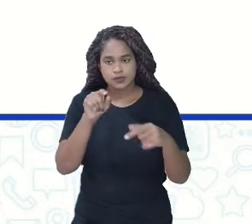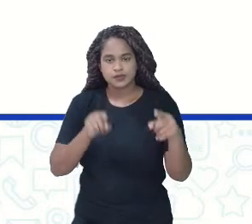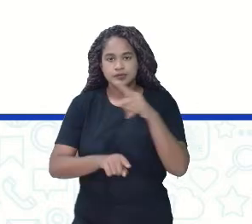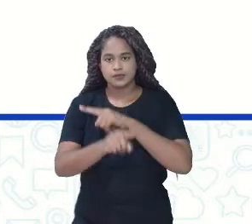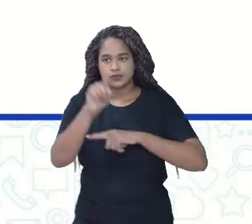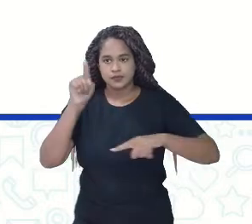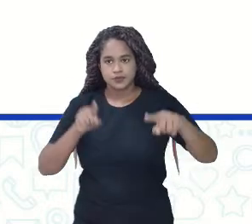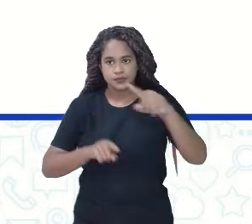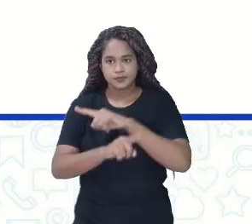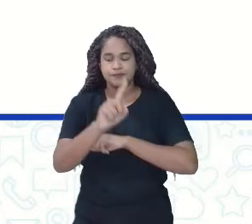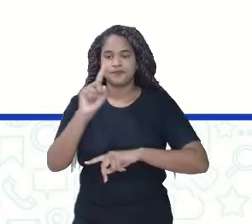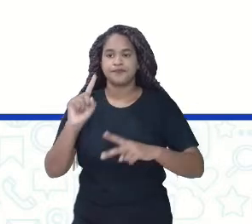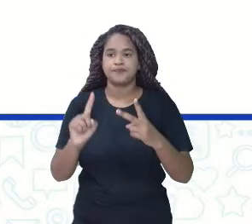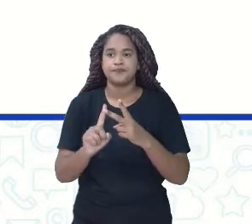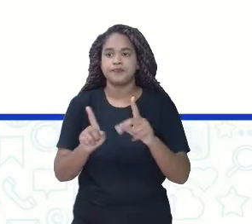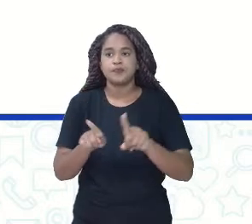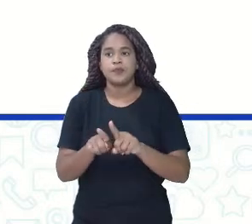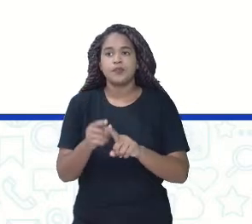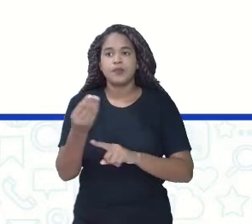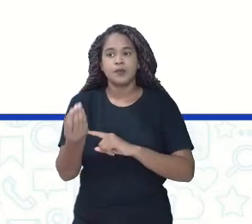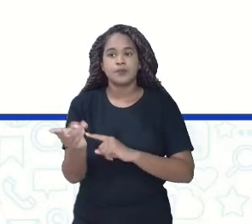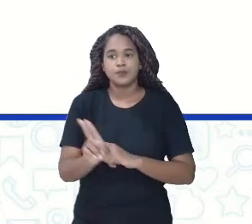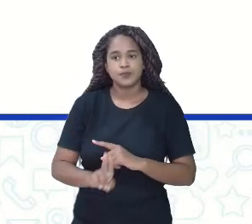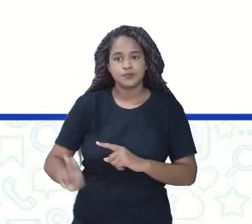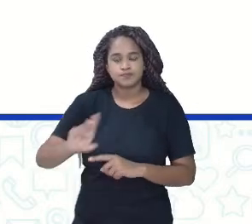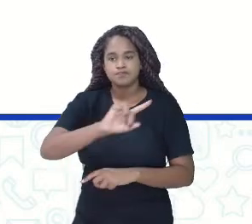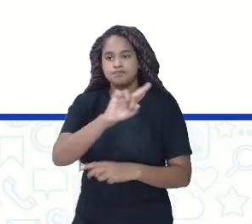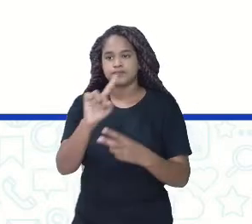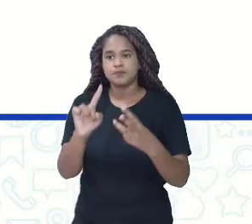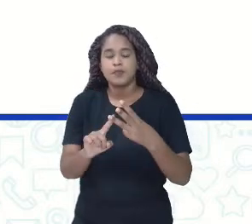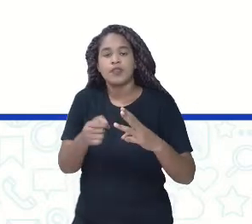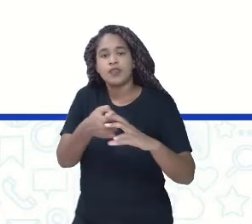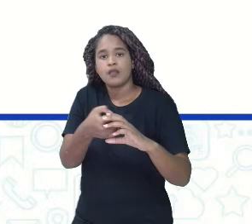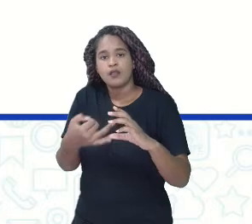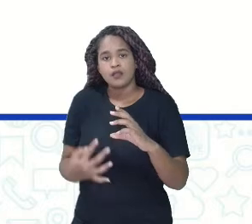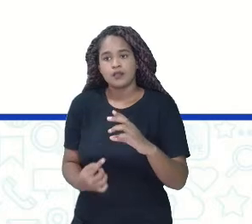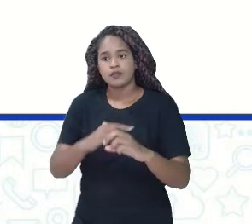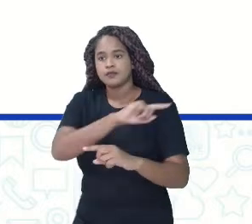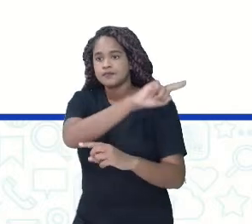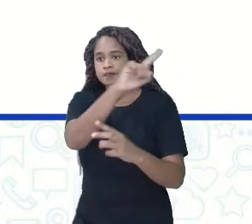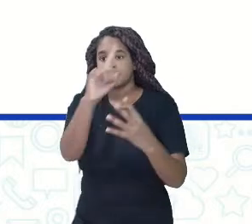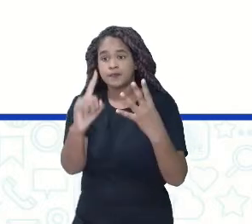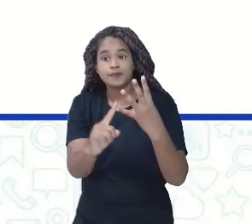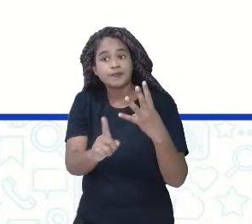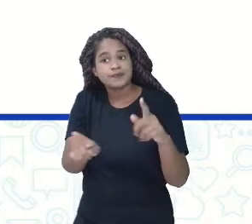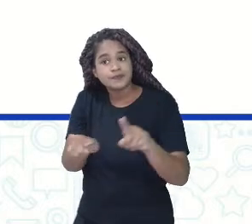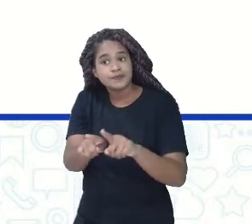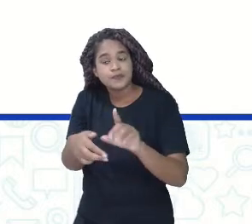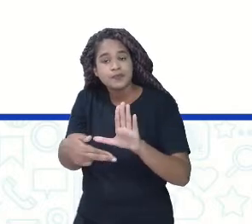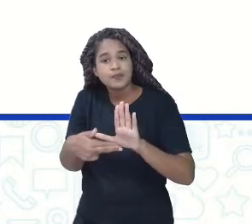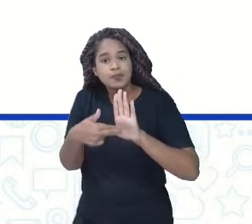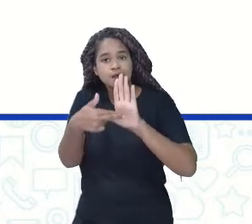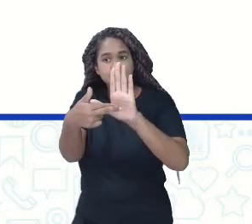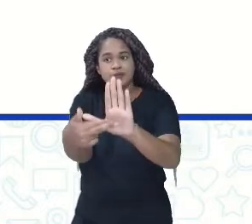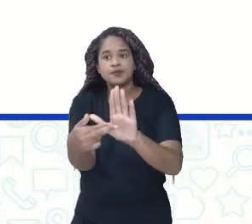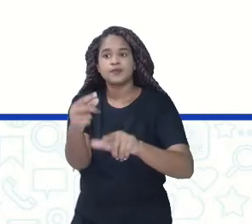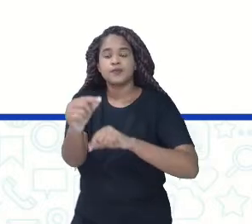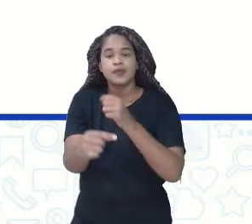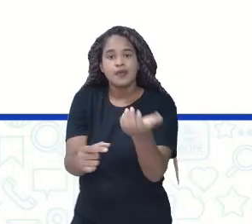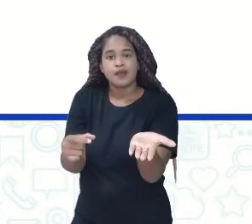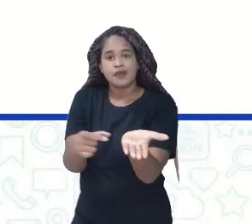circuitos elétricos, nós vimos os elementos dos circuitos elétricos e também nós vimos as representações